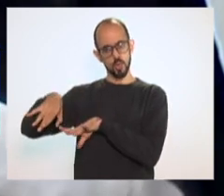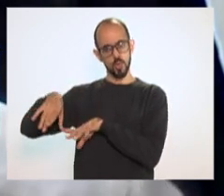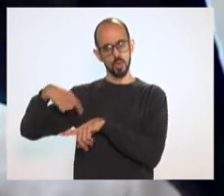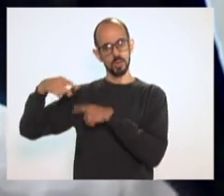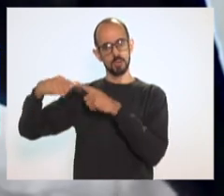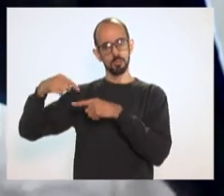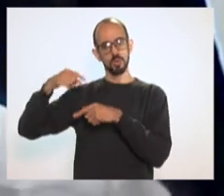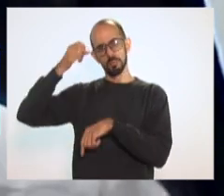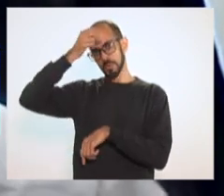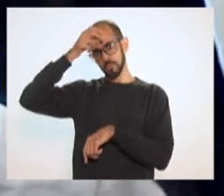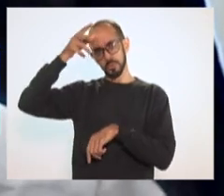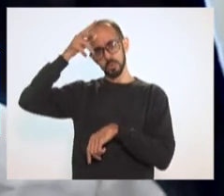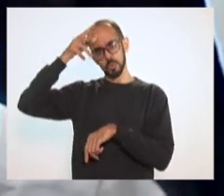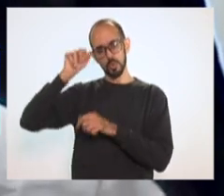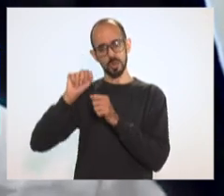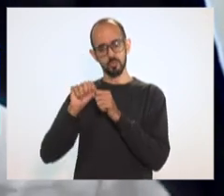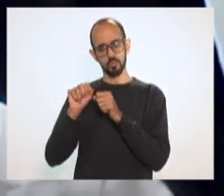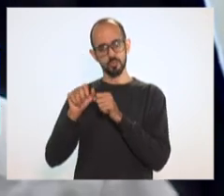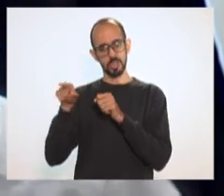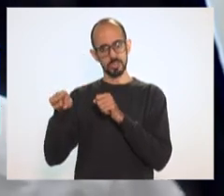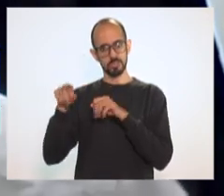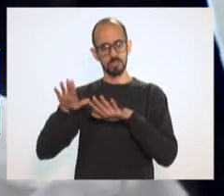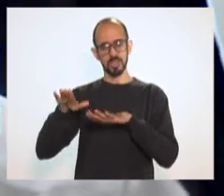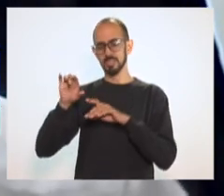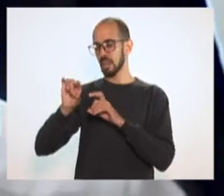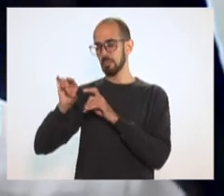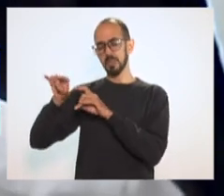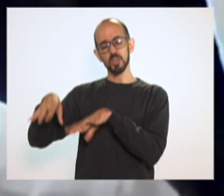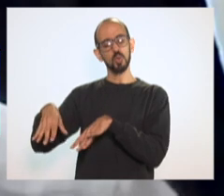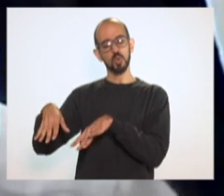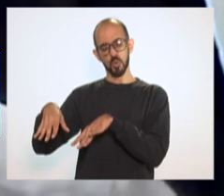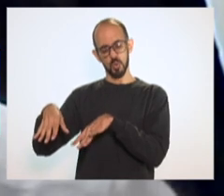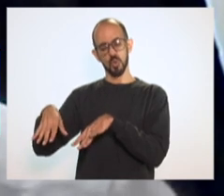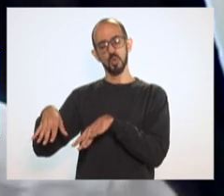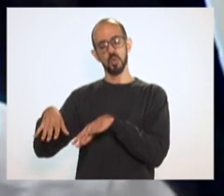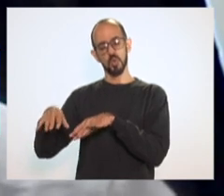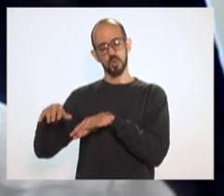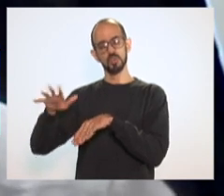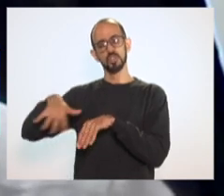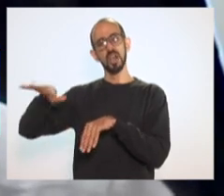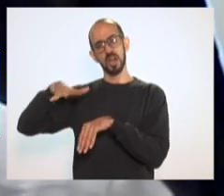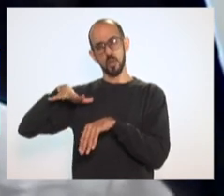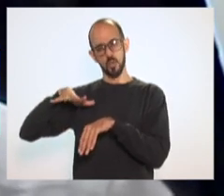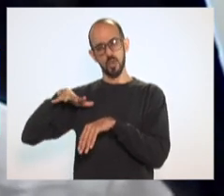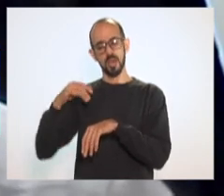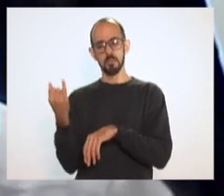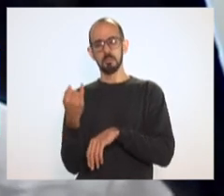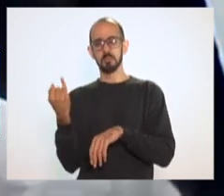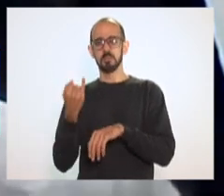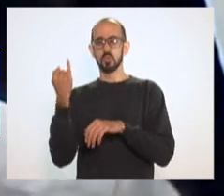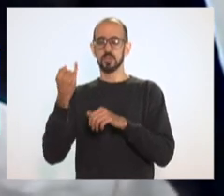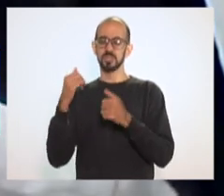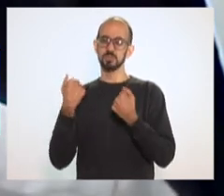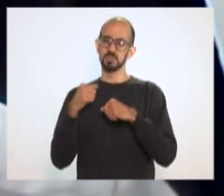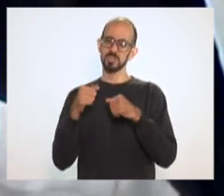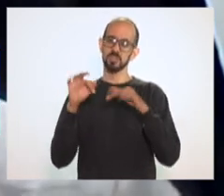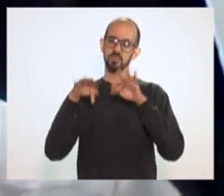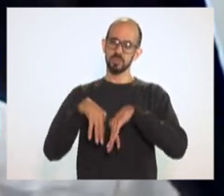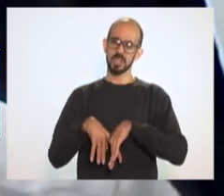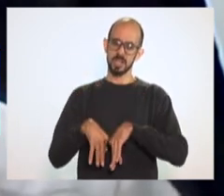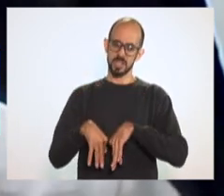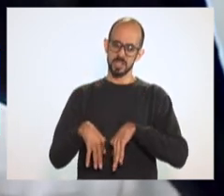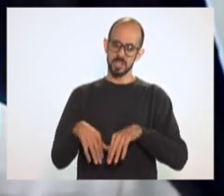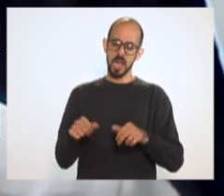concluiu um trecho que ficou abandonado mas é muito importante que seja feita a conclusão das obras de